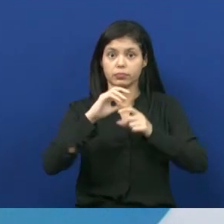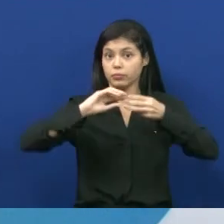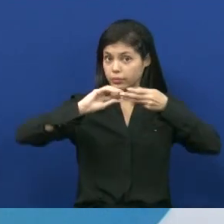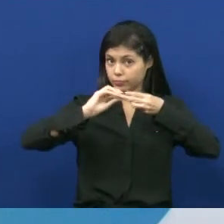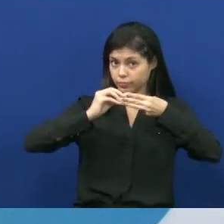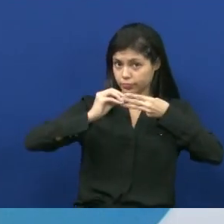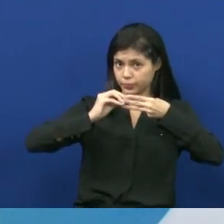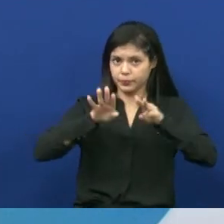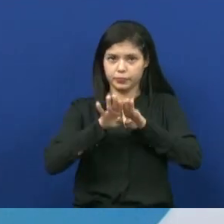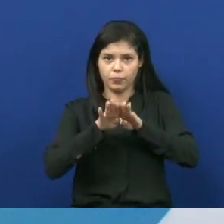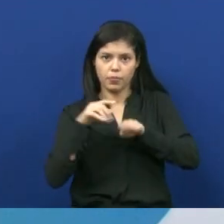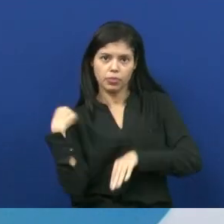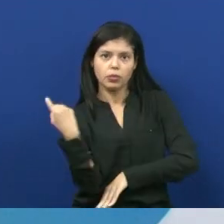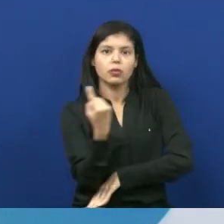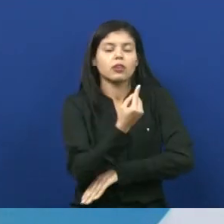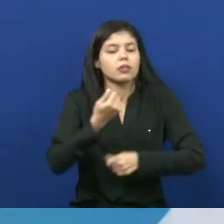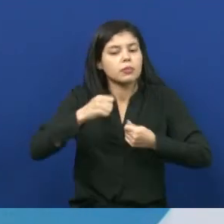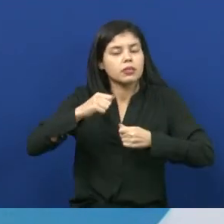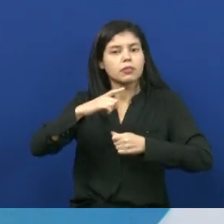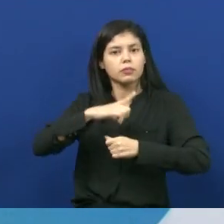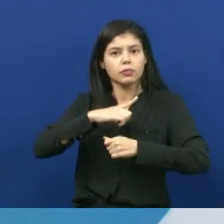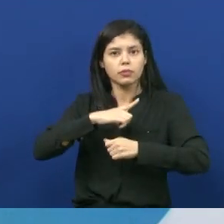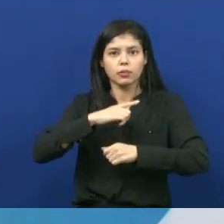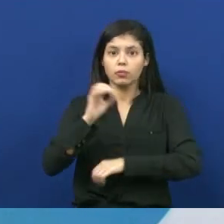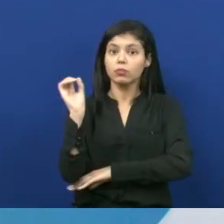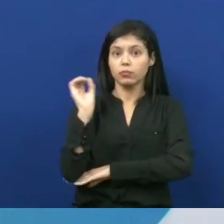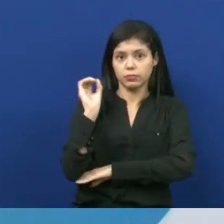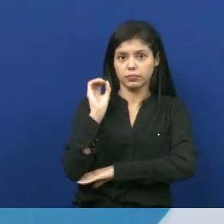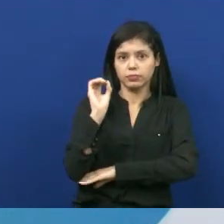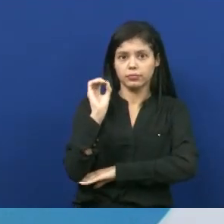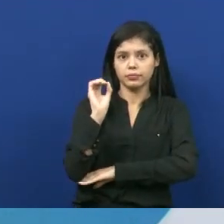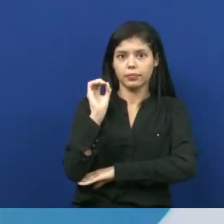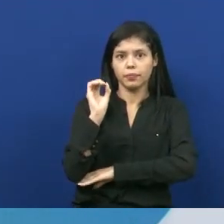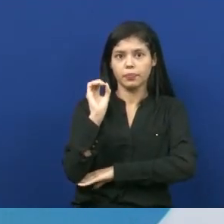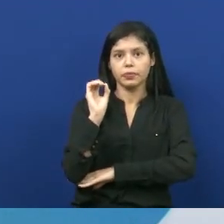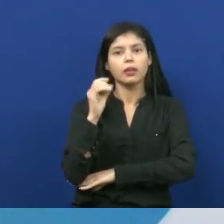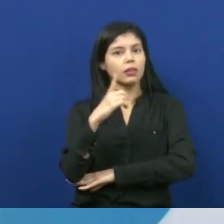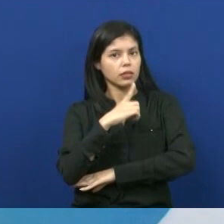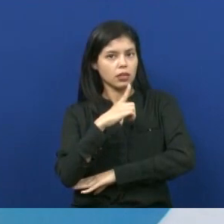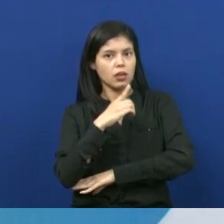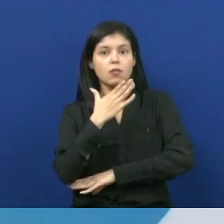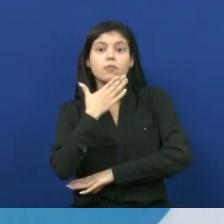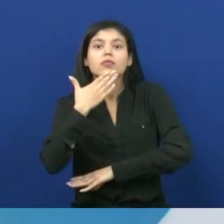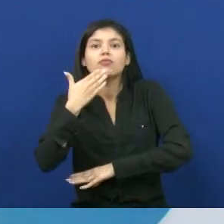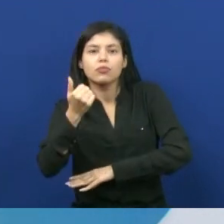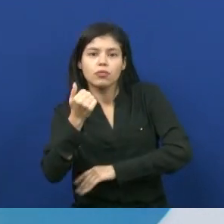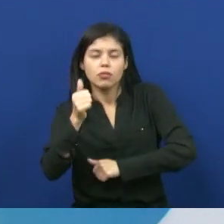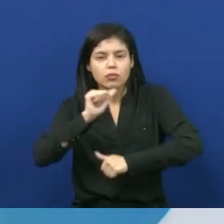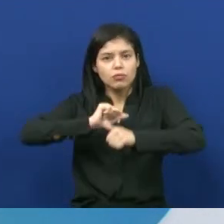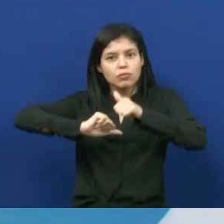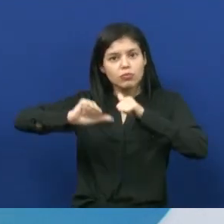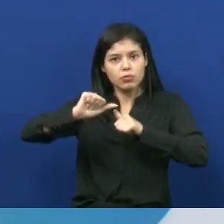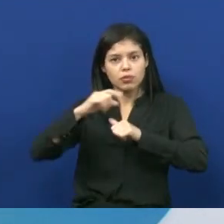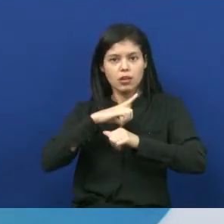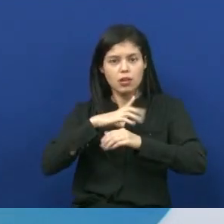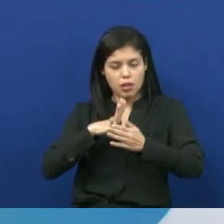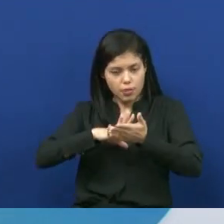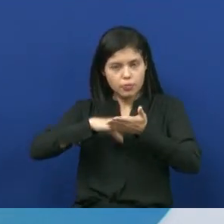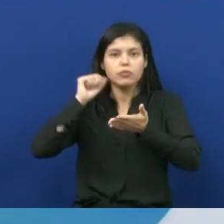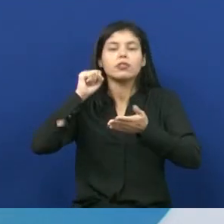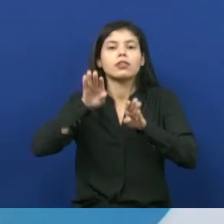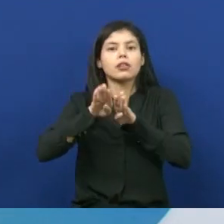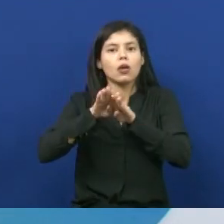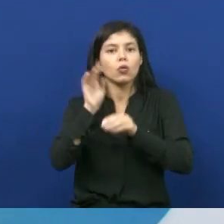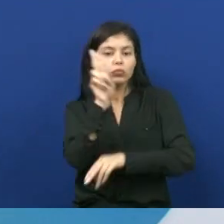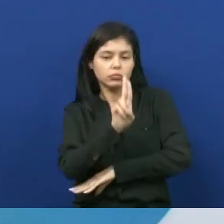células. E a gente precisa do oxigênio exatamente para que ele realize o metabolismo celular e esses nutrientes sejam de